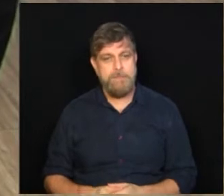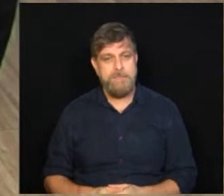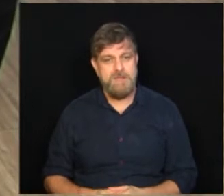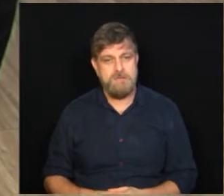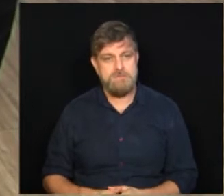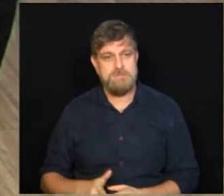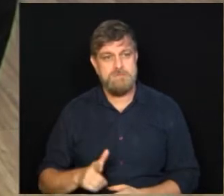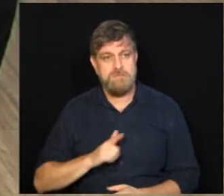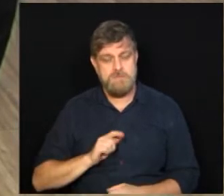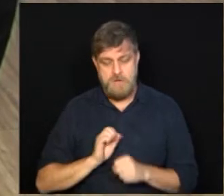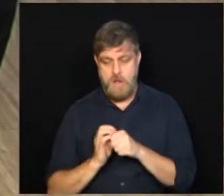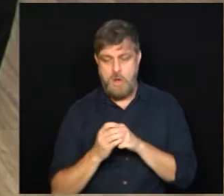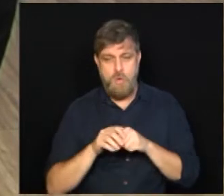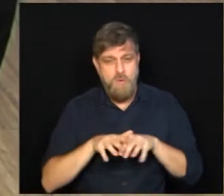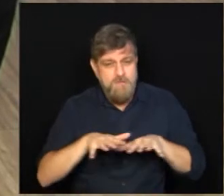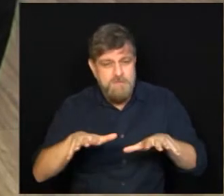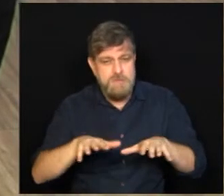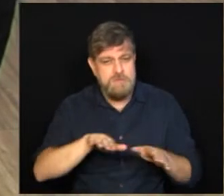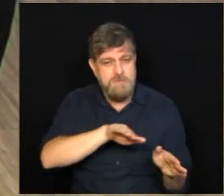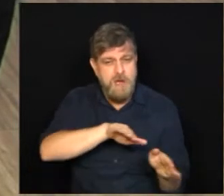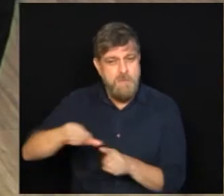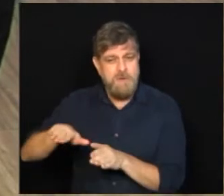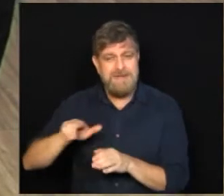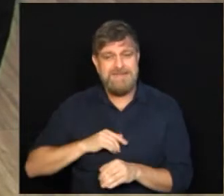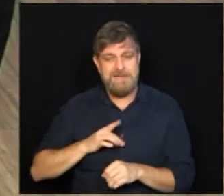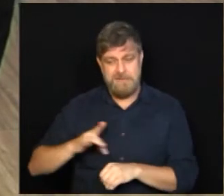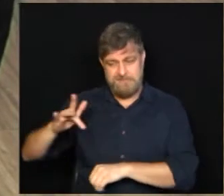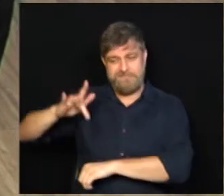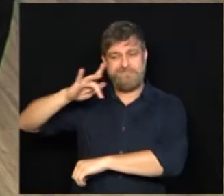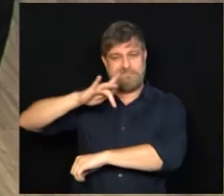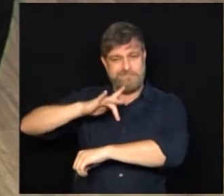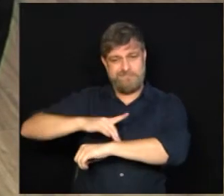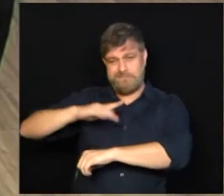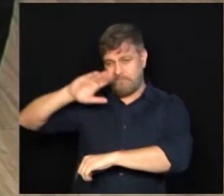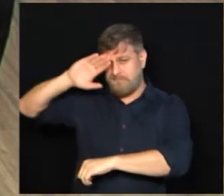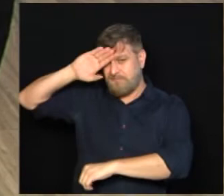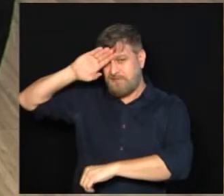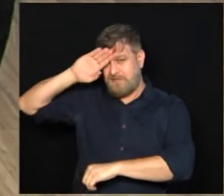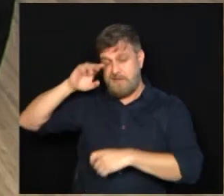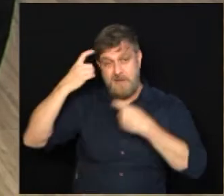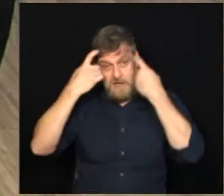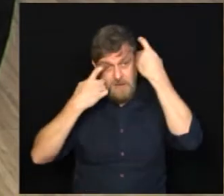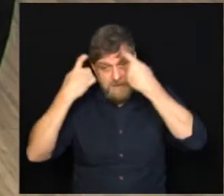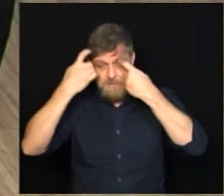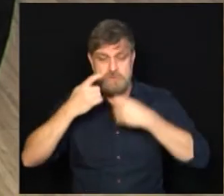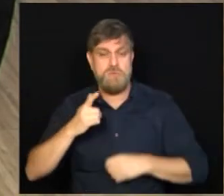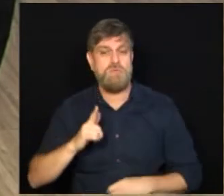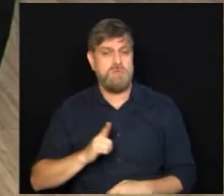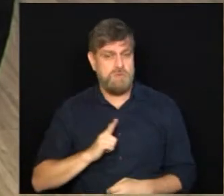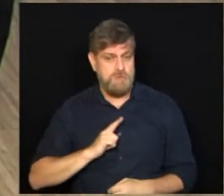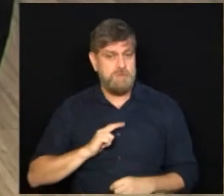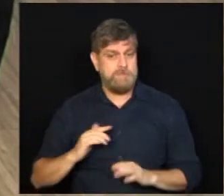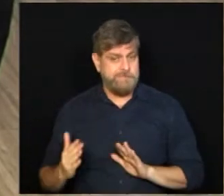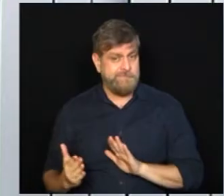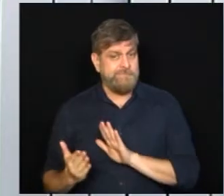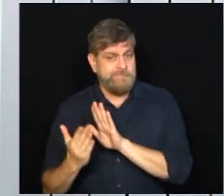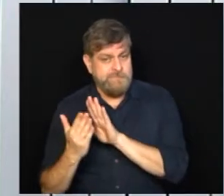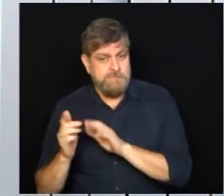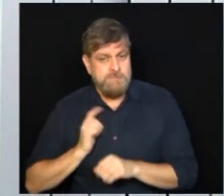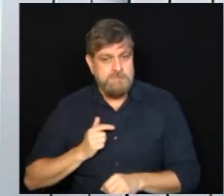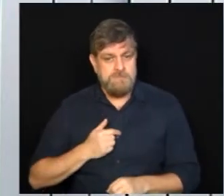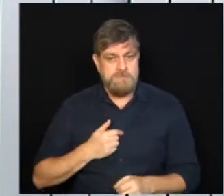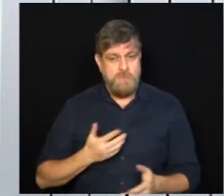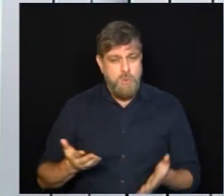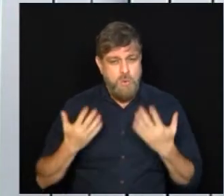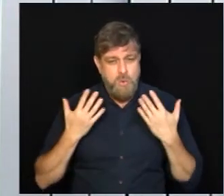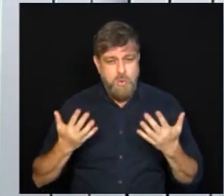da Covid-19, vamos falar um pouquinho de dengue também, Mirna Abreu, que é uma preocupação que nós temos, né? Um combate, principalmente agora no